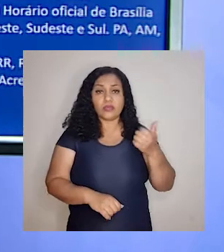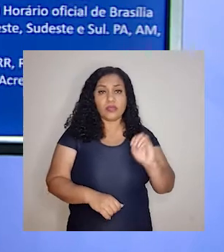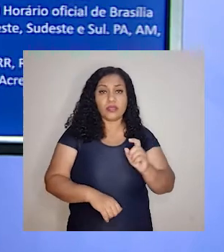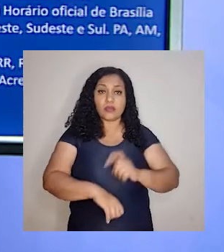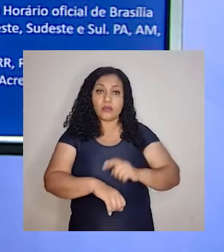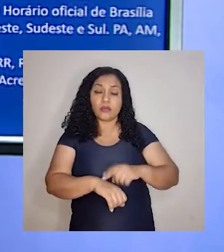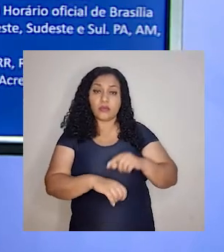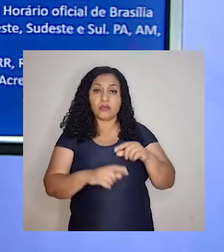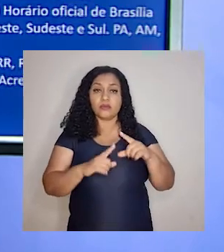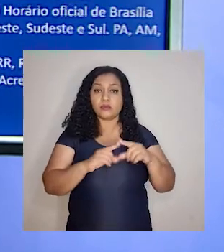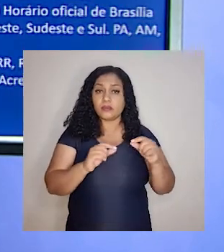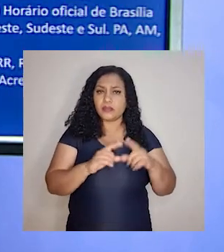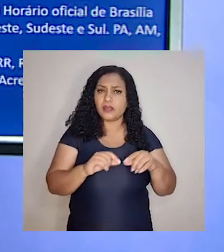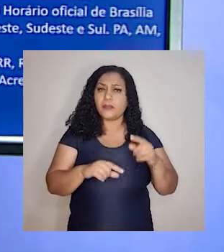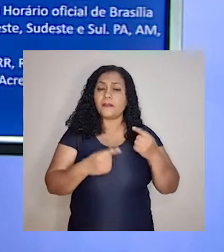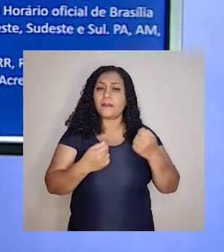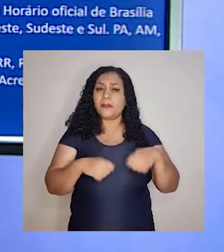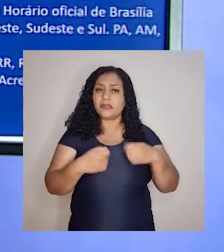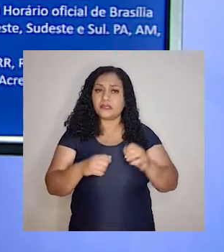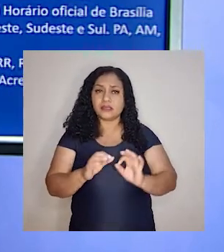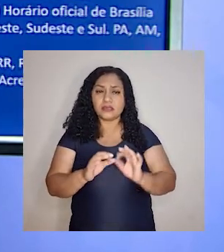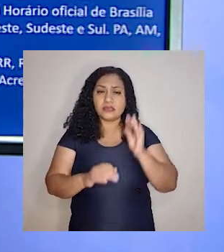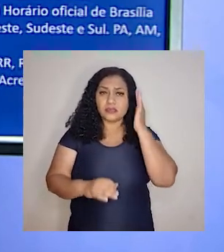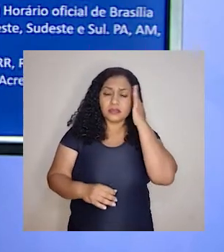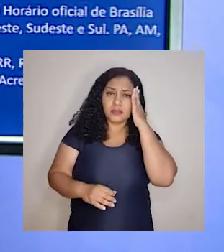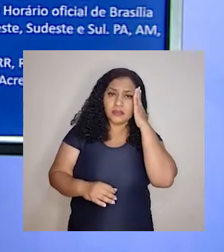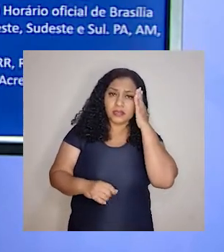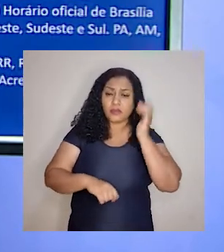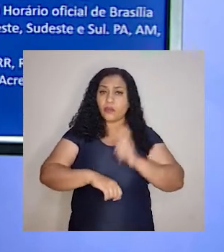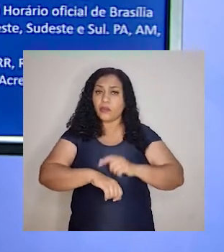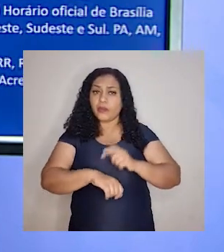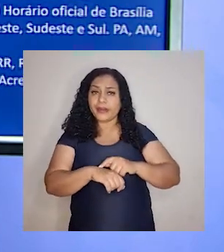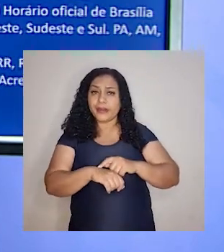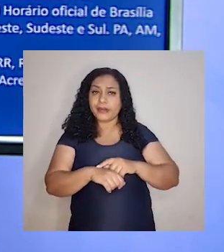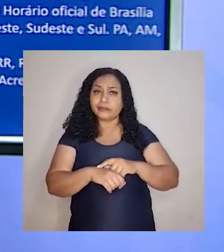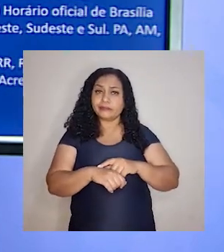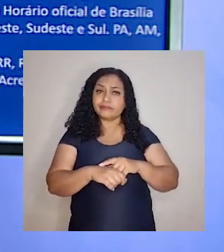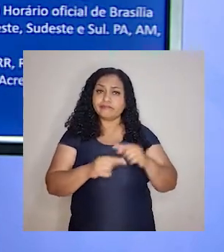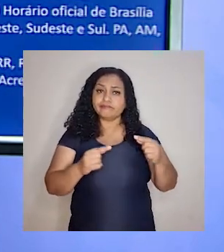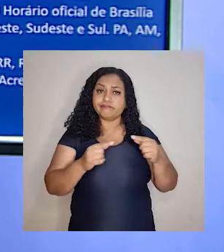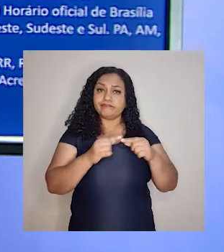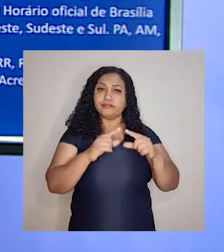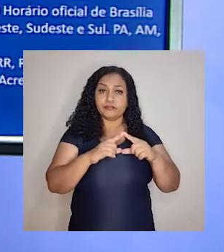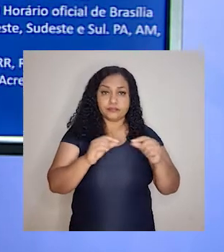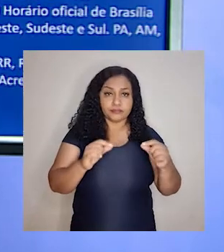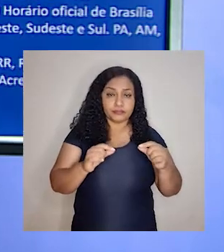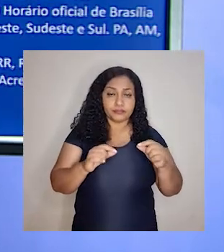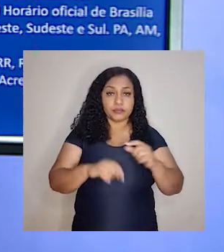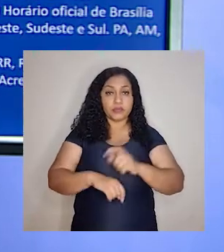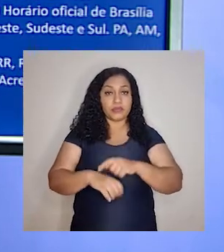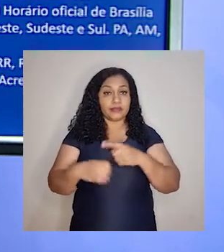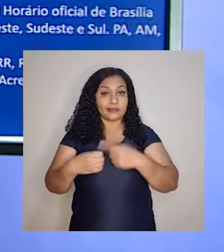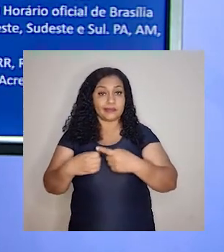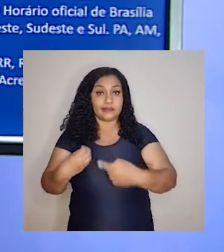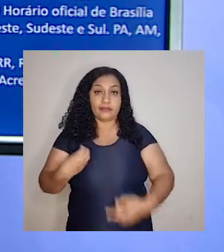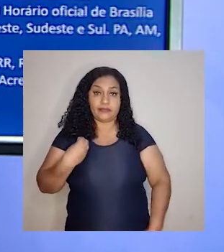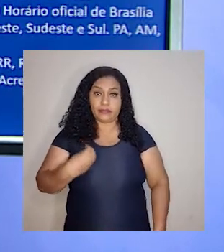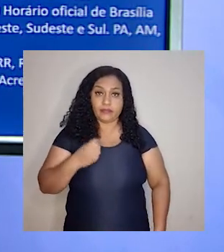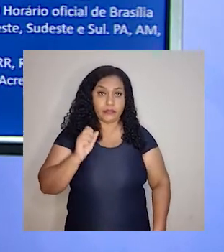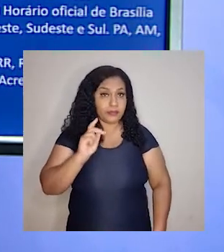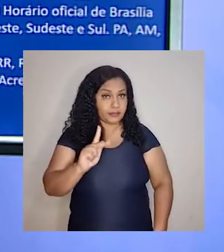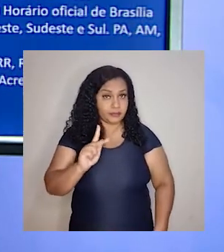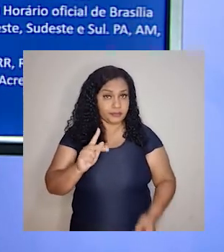horário de Brasília ela tem que fazer a conversão da diminuição de horas do horário vigente do da cidade que ela vive Beleza